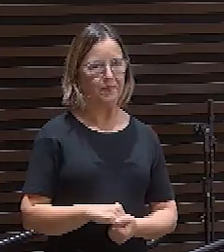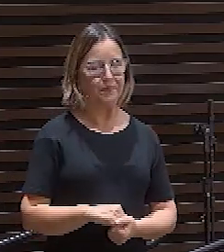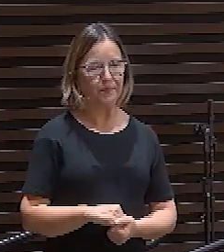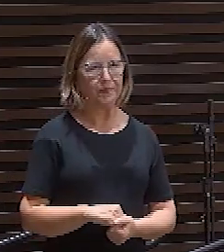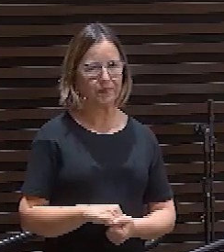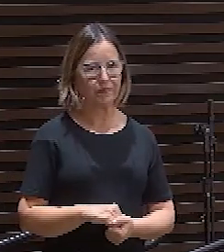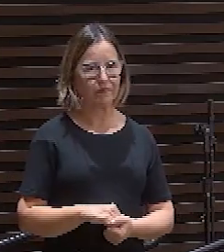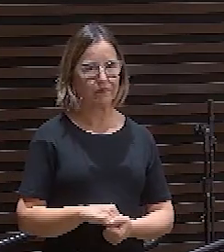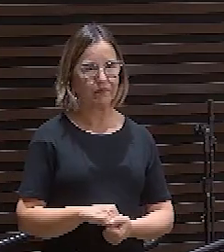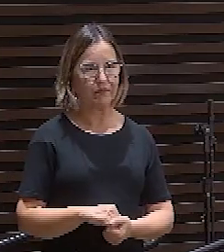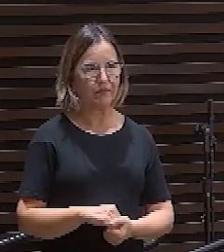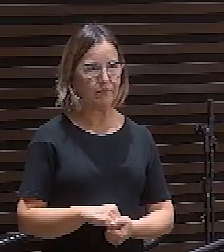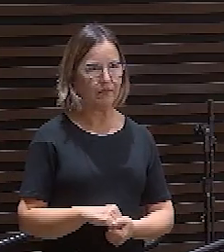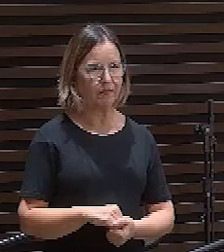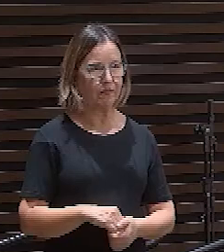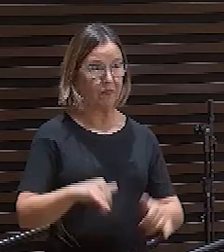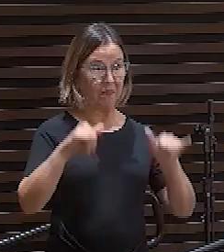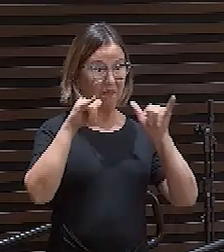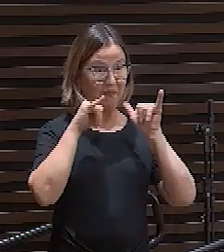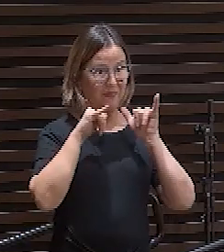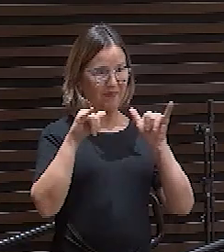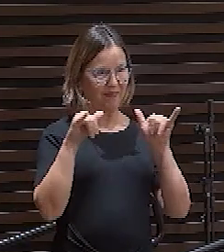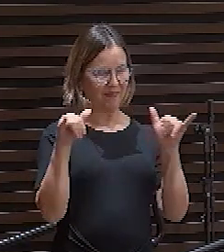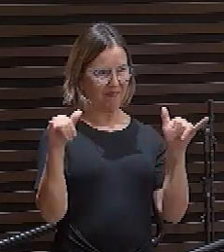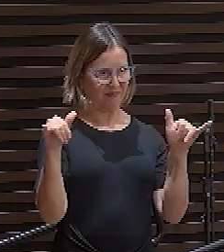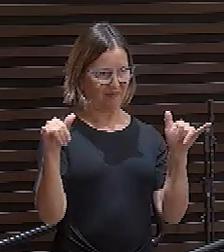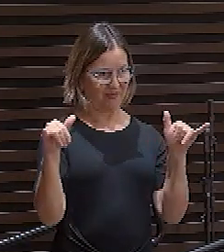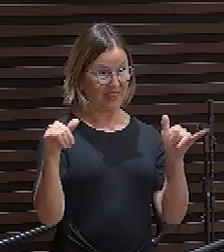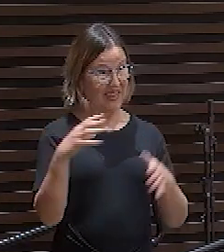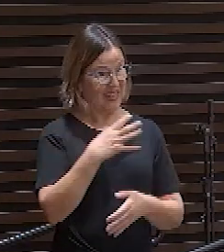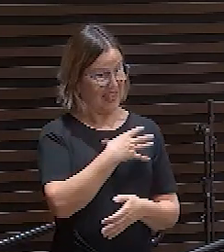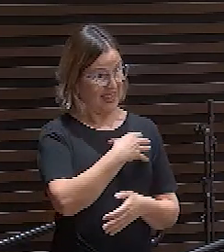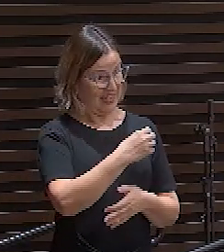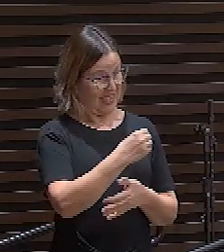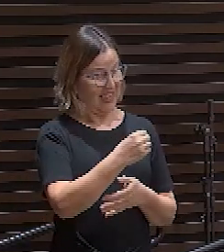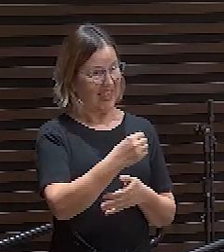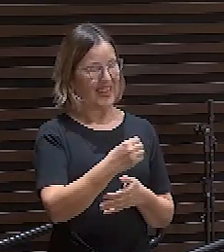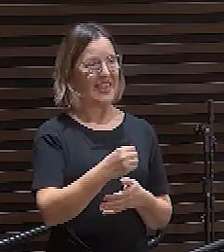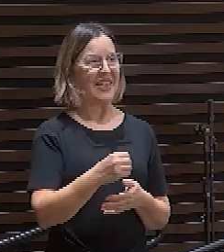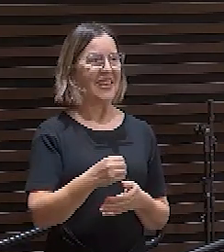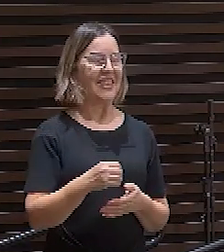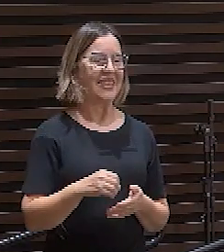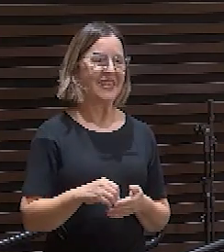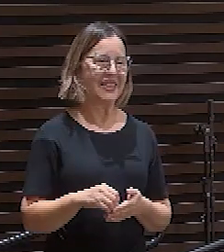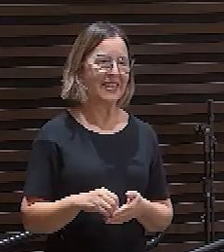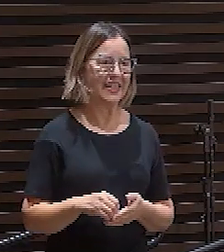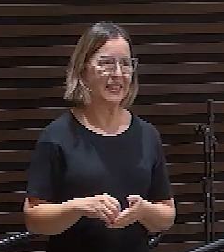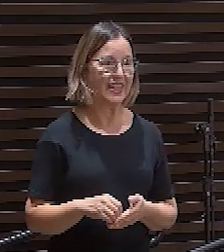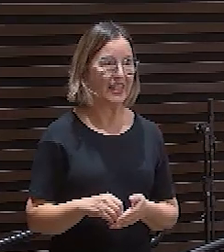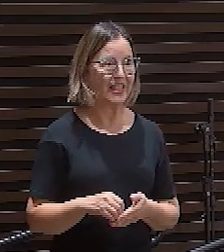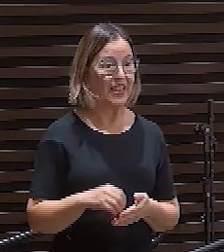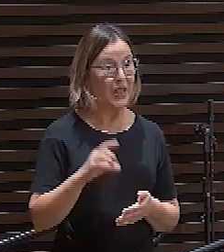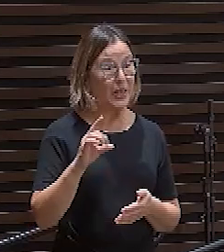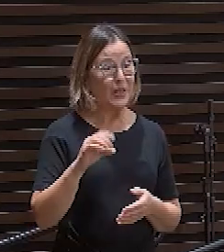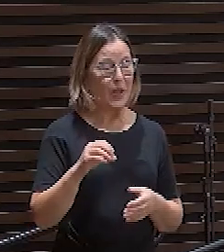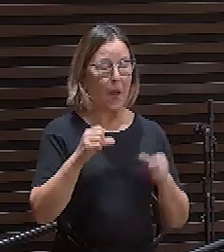Então a transmissão da herança e do legado só pode transmitir quem tem,